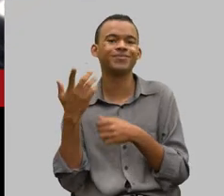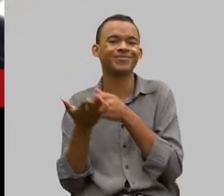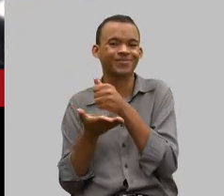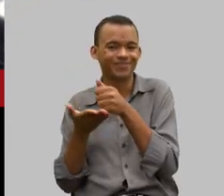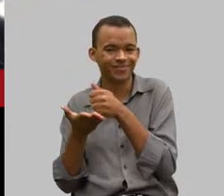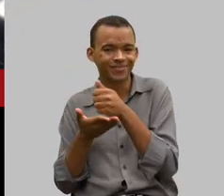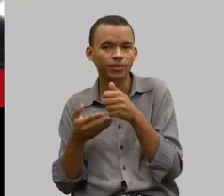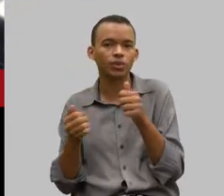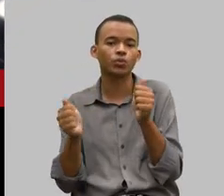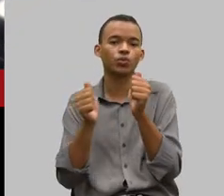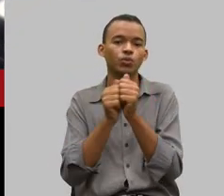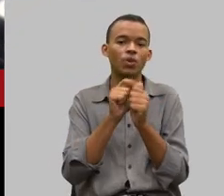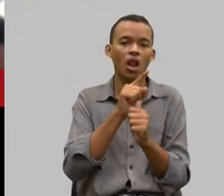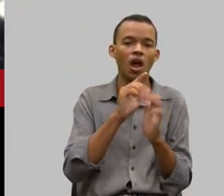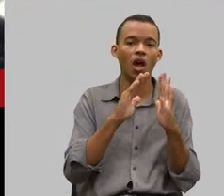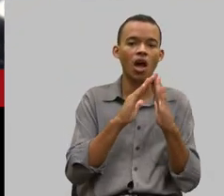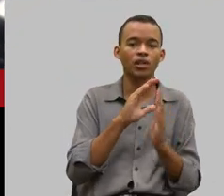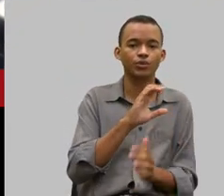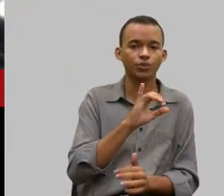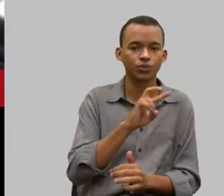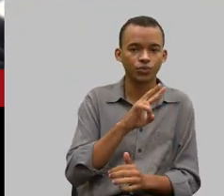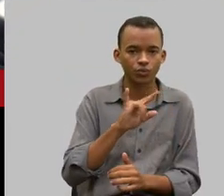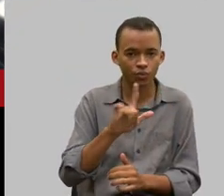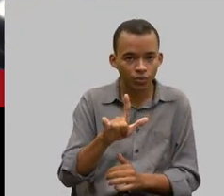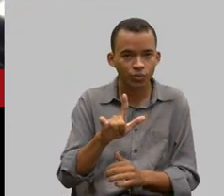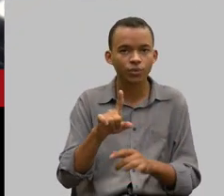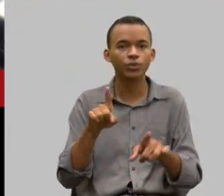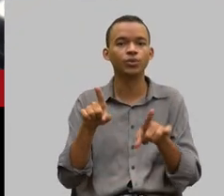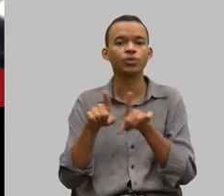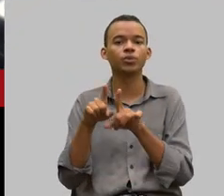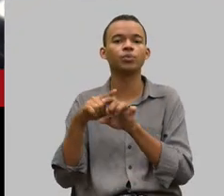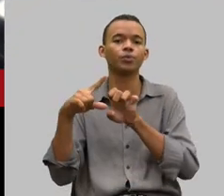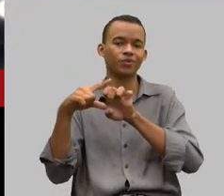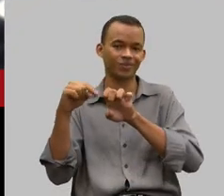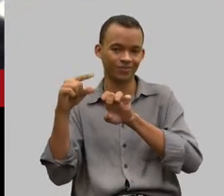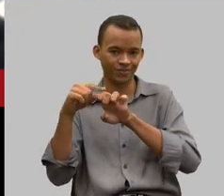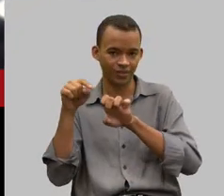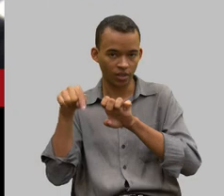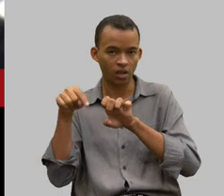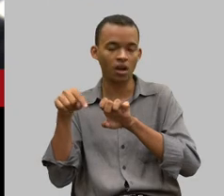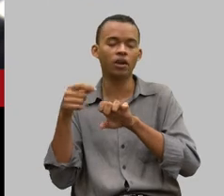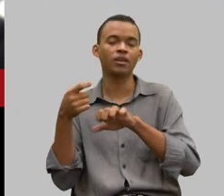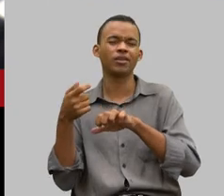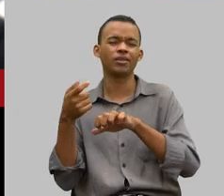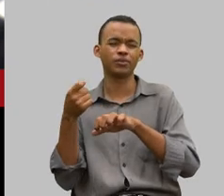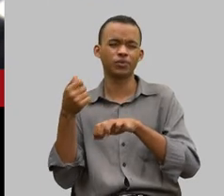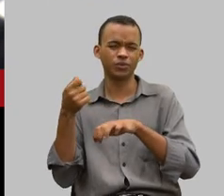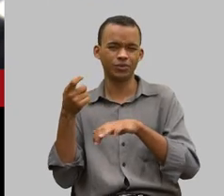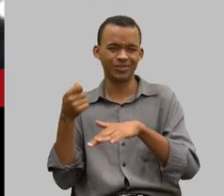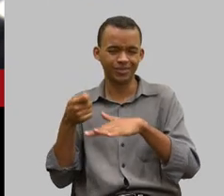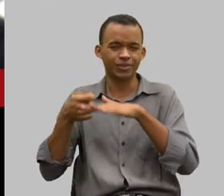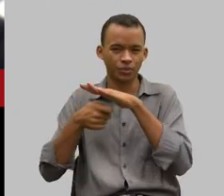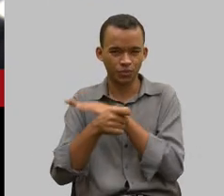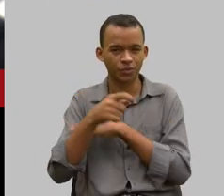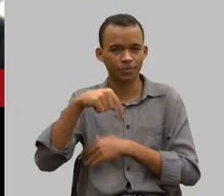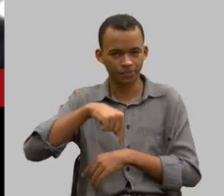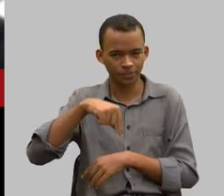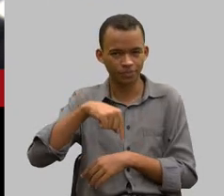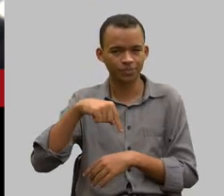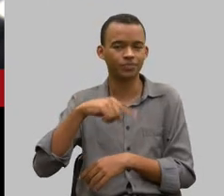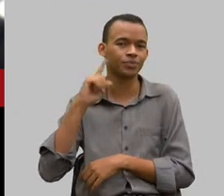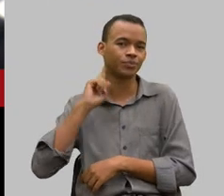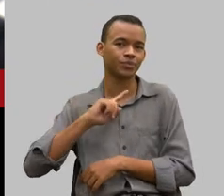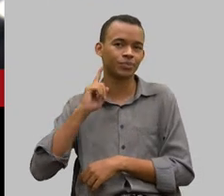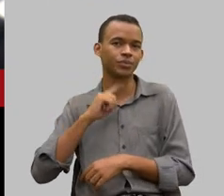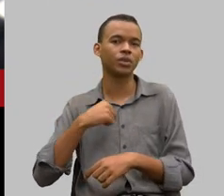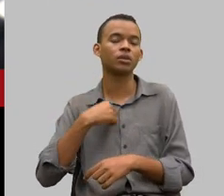junto à Casa Civil e o o empreendedor enquanto empresa investidor aqui eu eu tenho tentado fazer contato